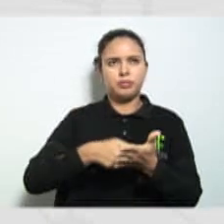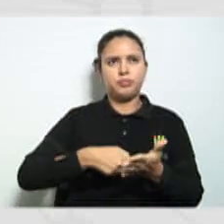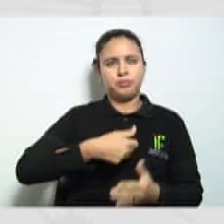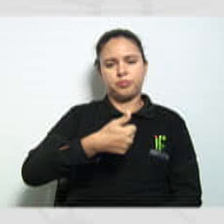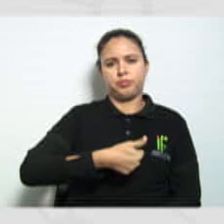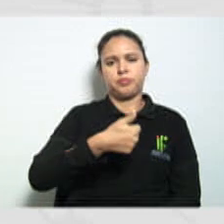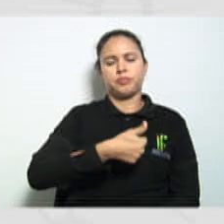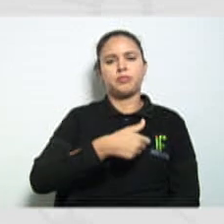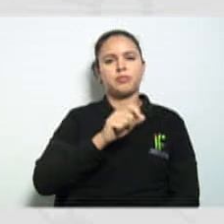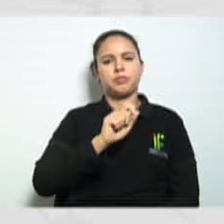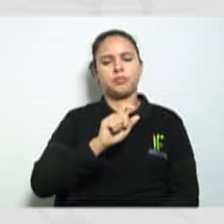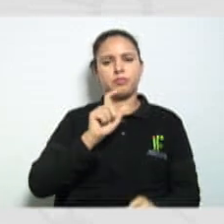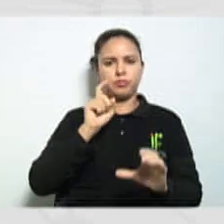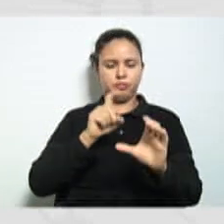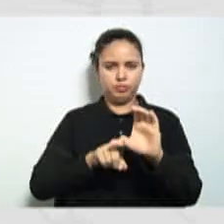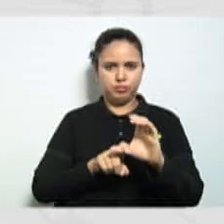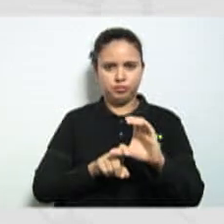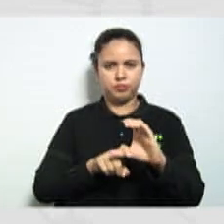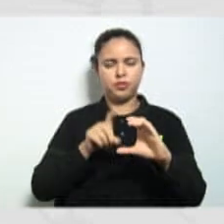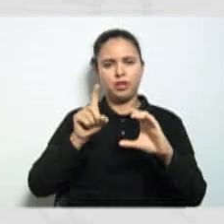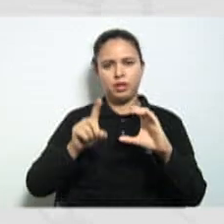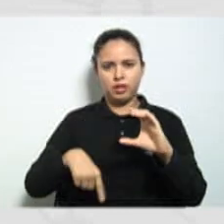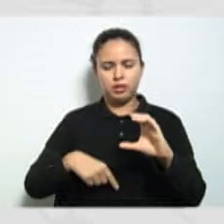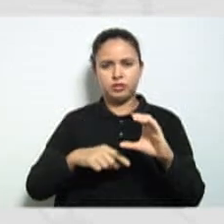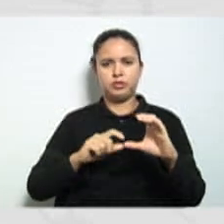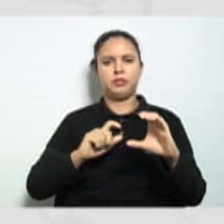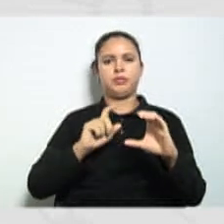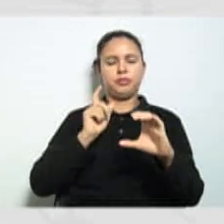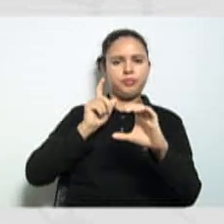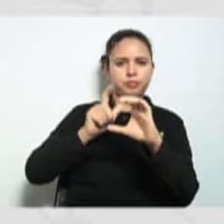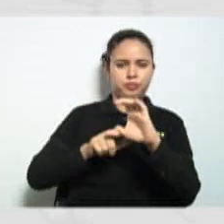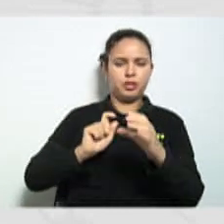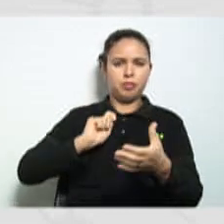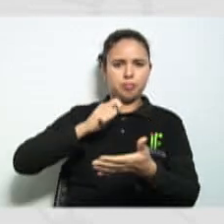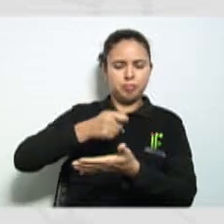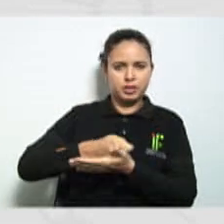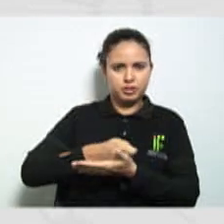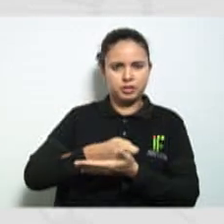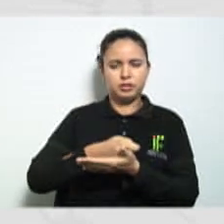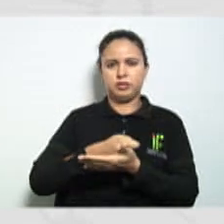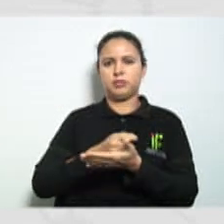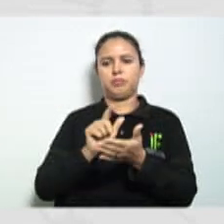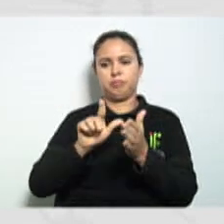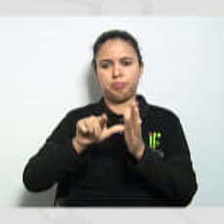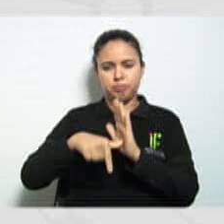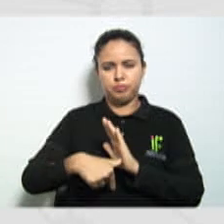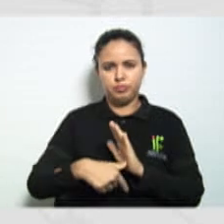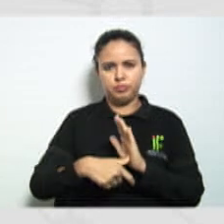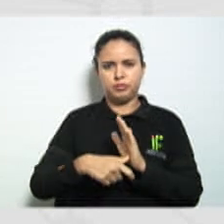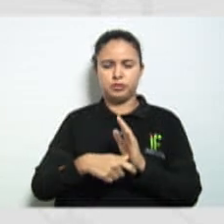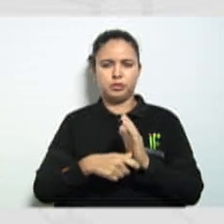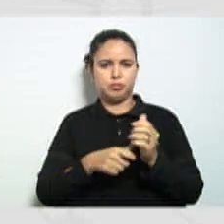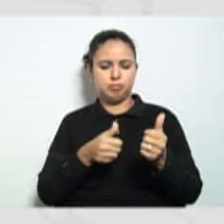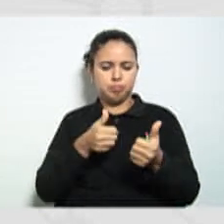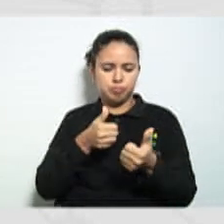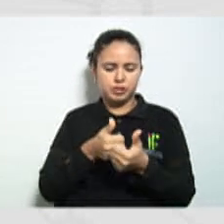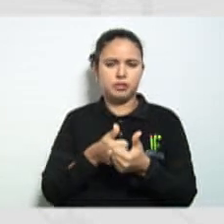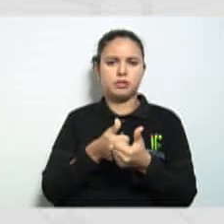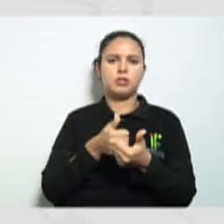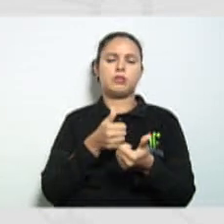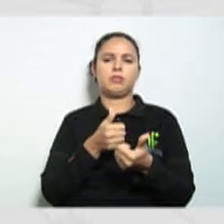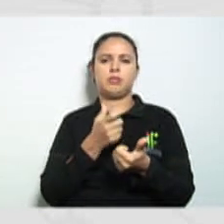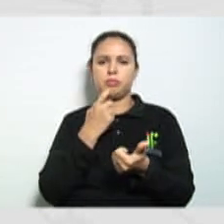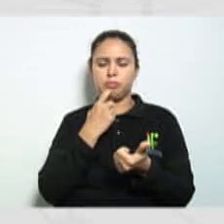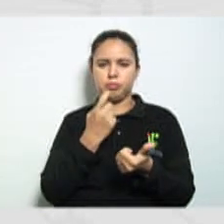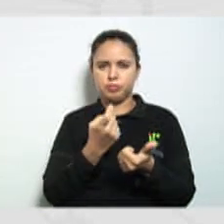aqui a primeira conta? As contas a pagar que irão vencer logo. Então, vamos supor, primeira